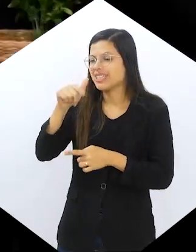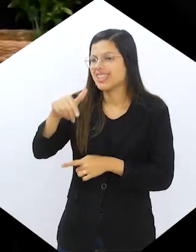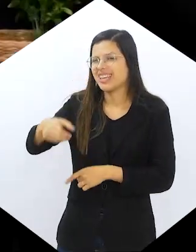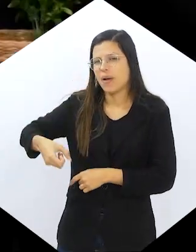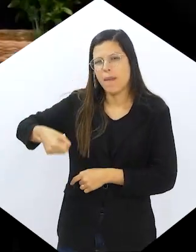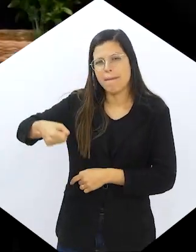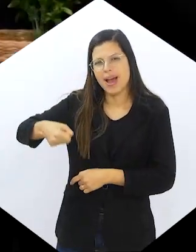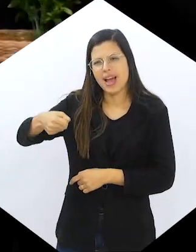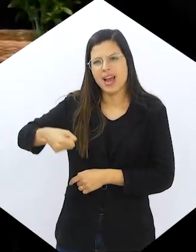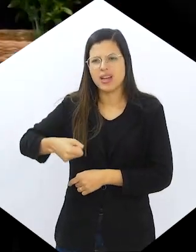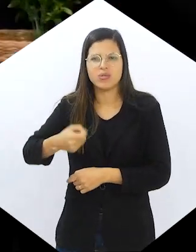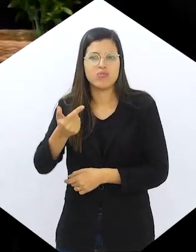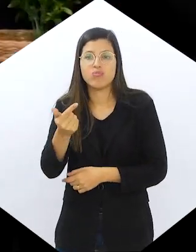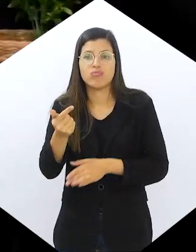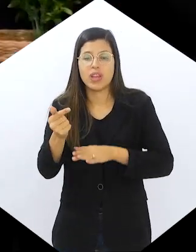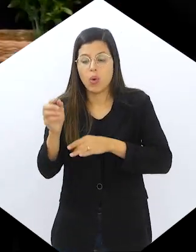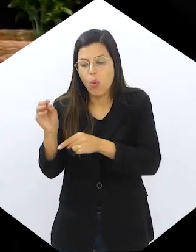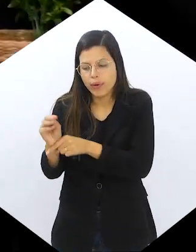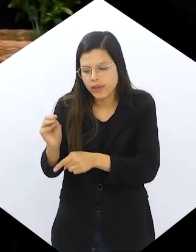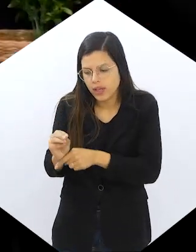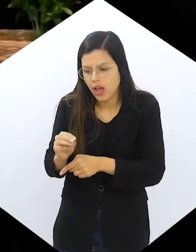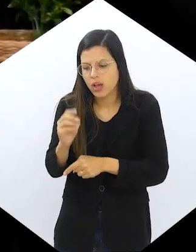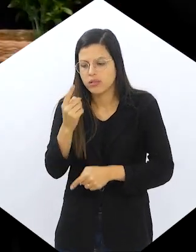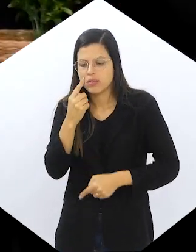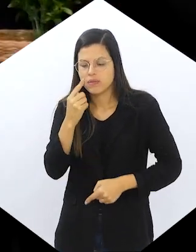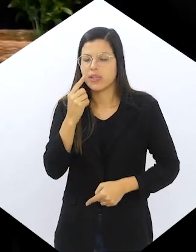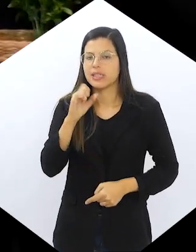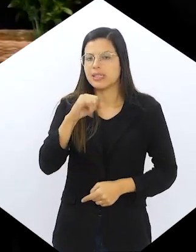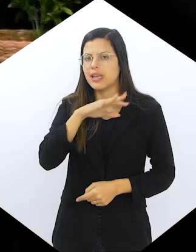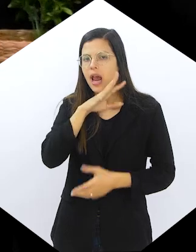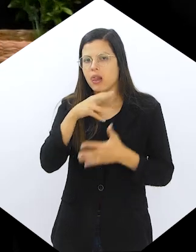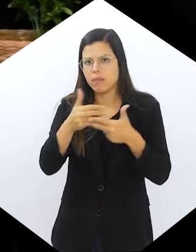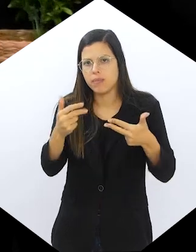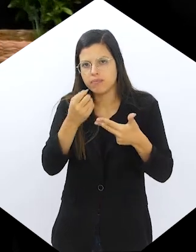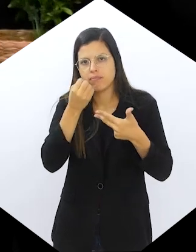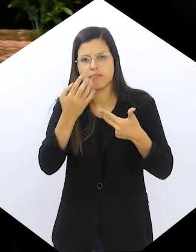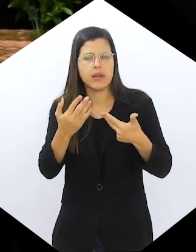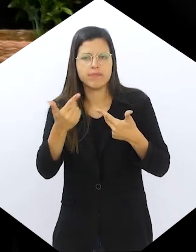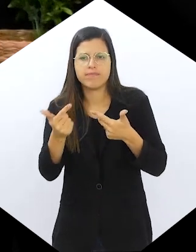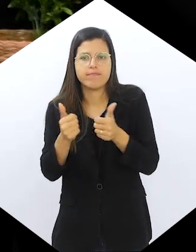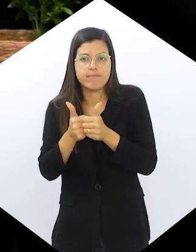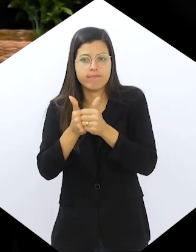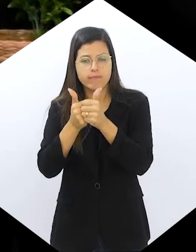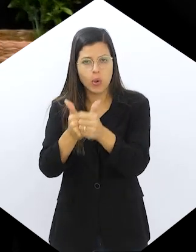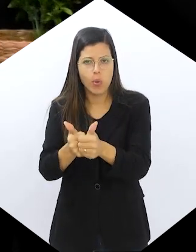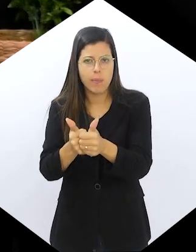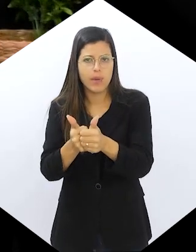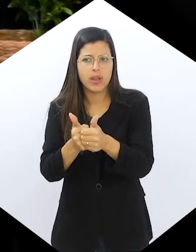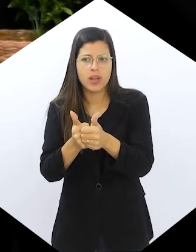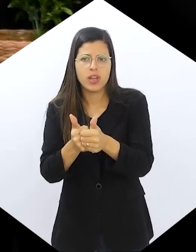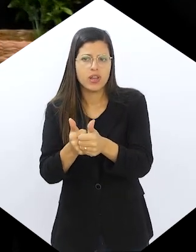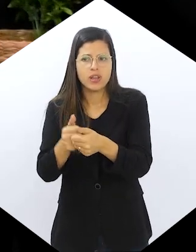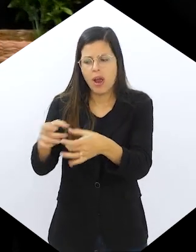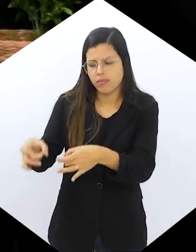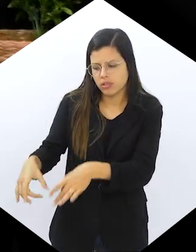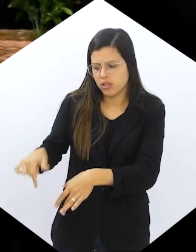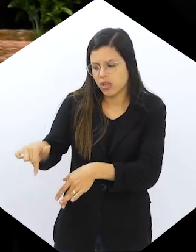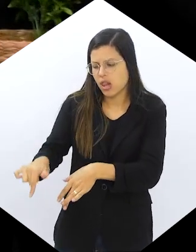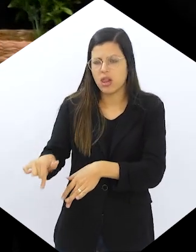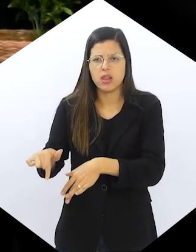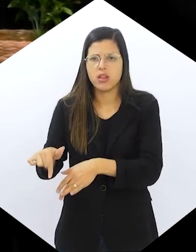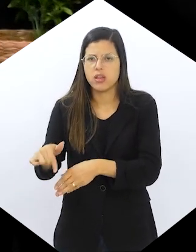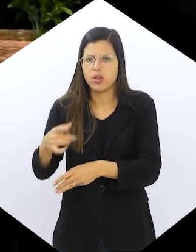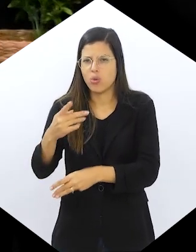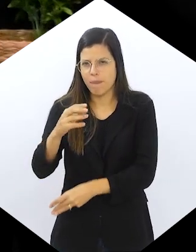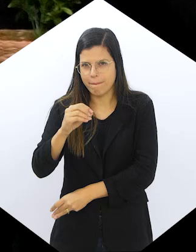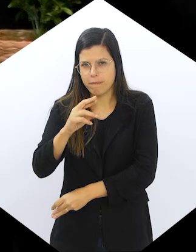aquele cuidado, não vê se o animal tá bem, se ele tá precisando de alguma coisa, não tem realmente aquele acompanhamento. Deixa ele lá no porão, é